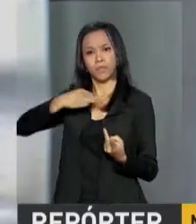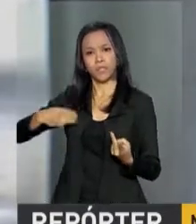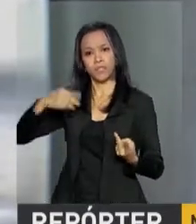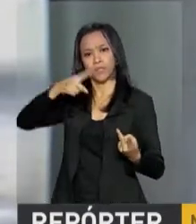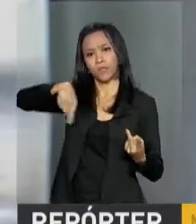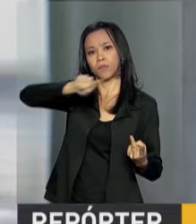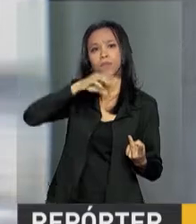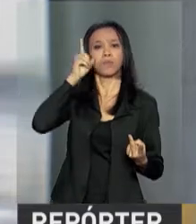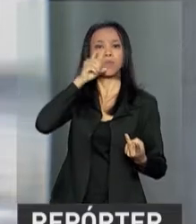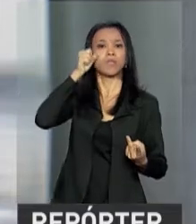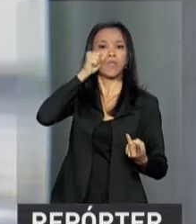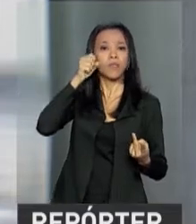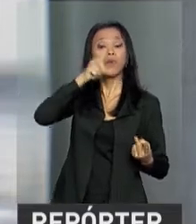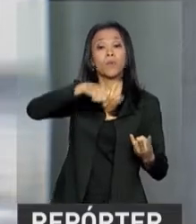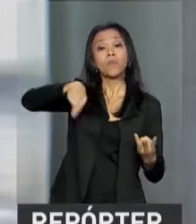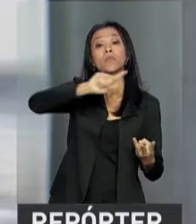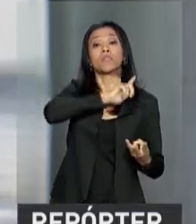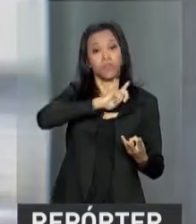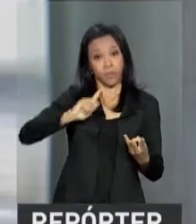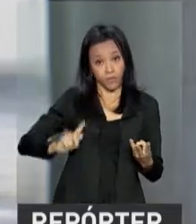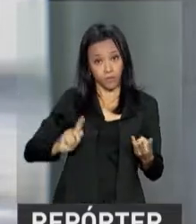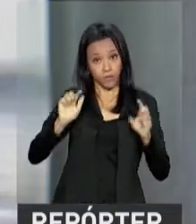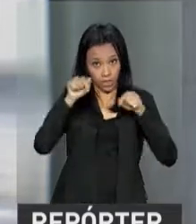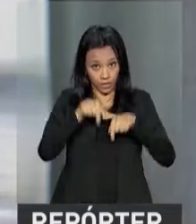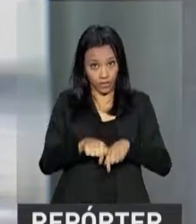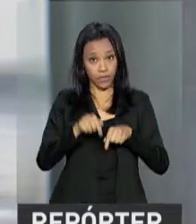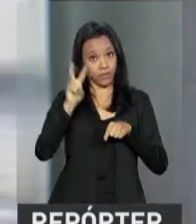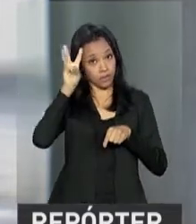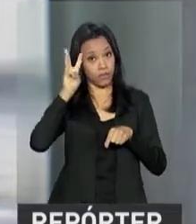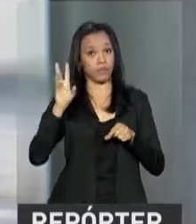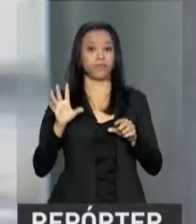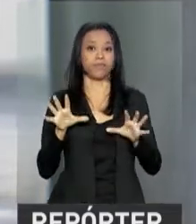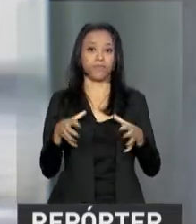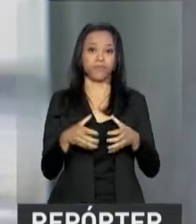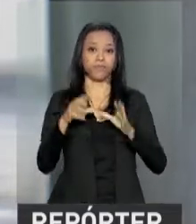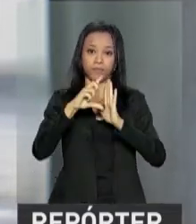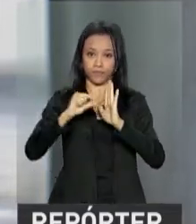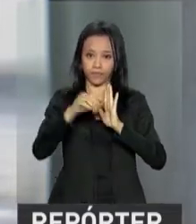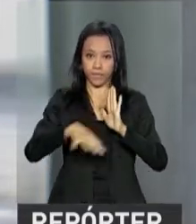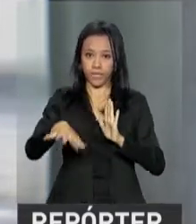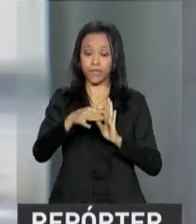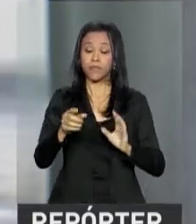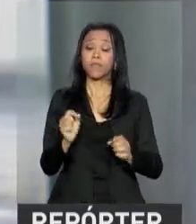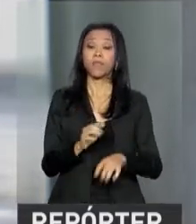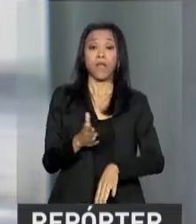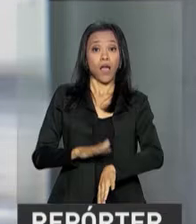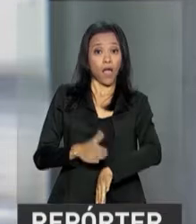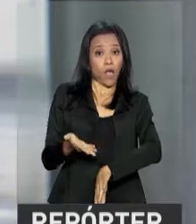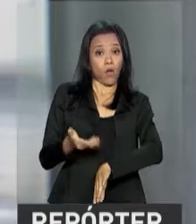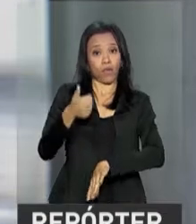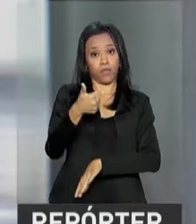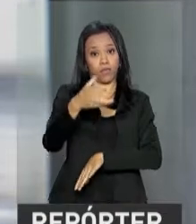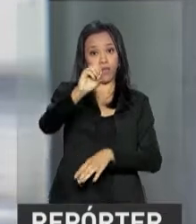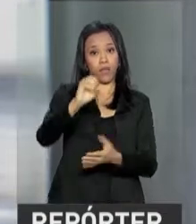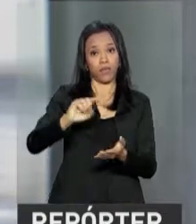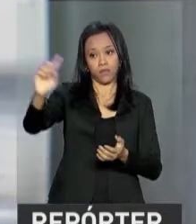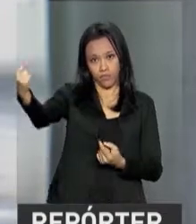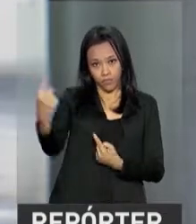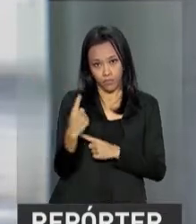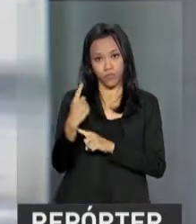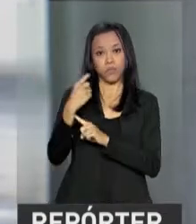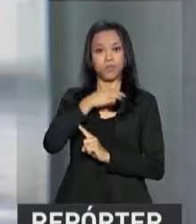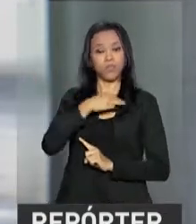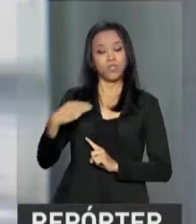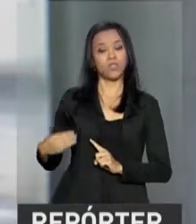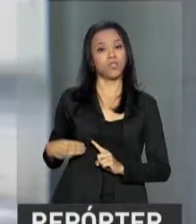governadores nesta terça feira aqui no palácio do planalto agora às 10 horas o presidente recebe o ministro da educação o cl